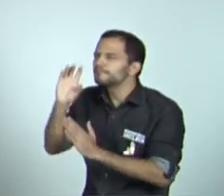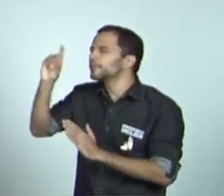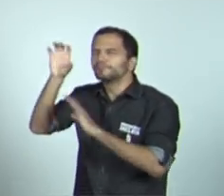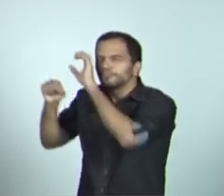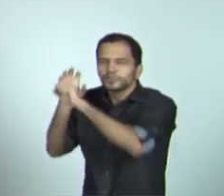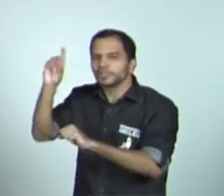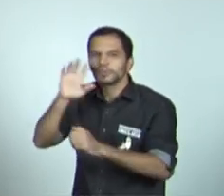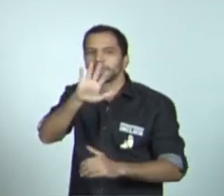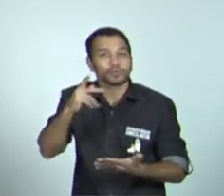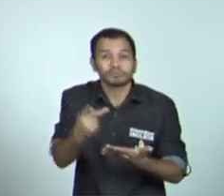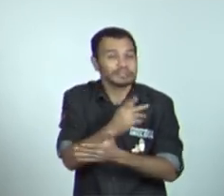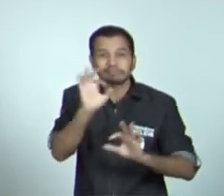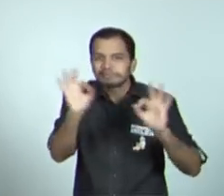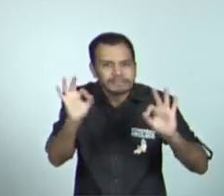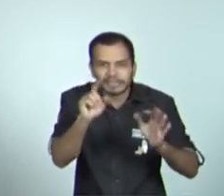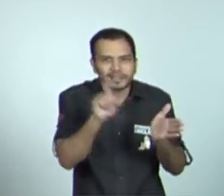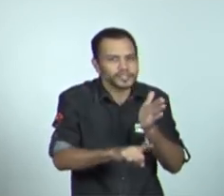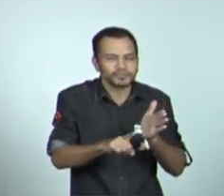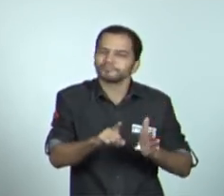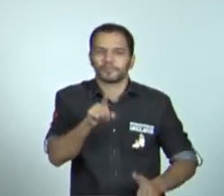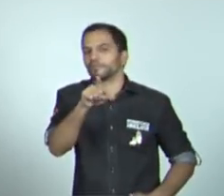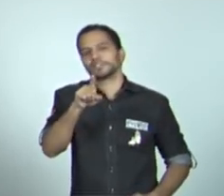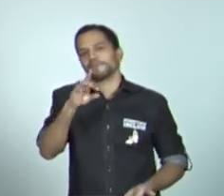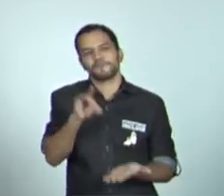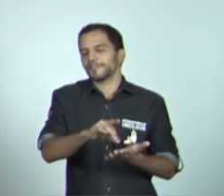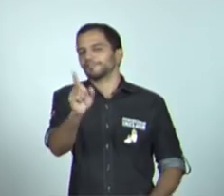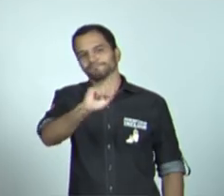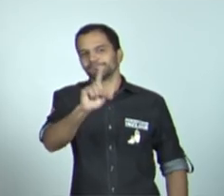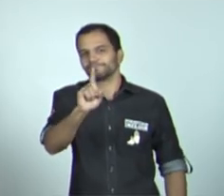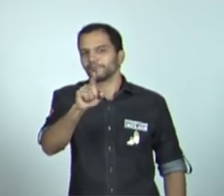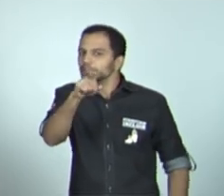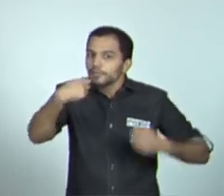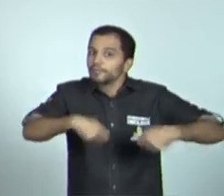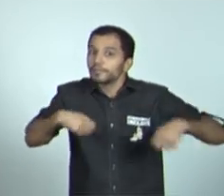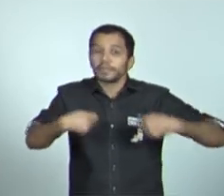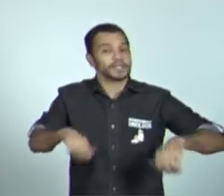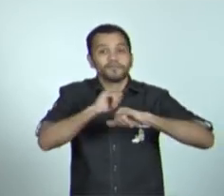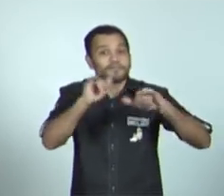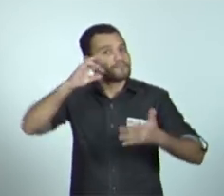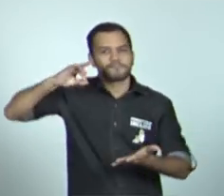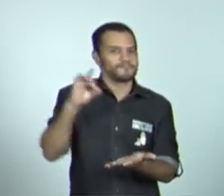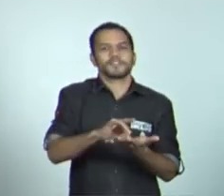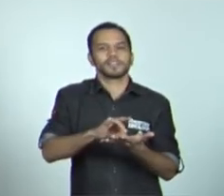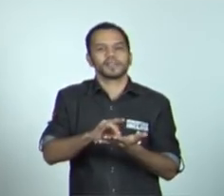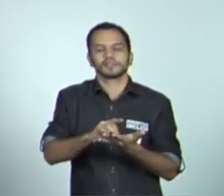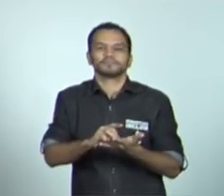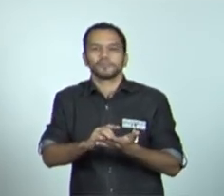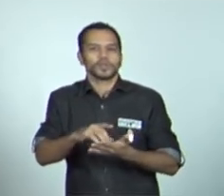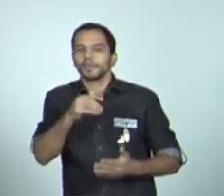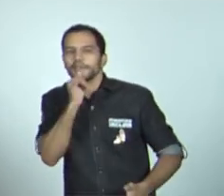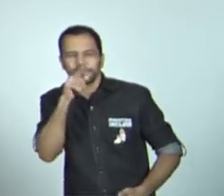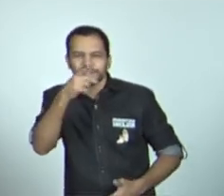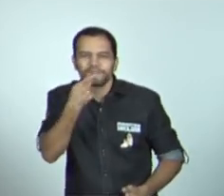pensa provavelmente você é um frouxo que não fala a verdade é impossível falar a